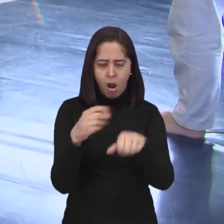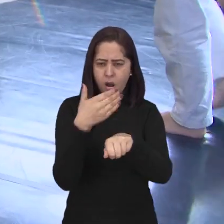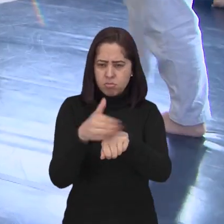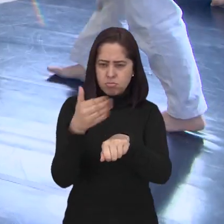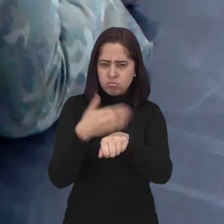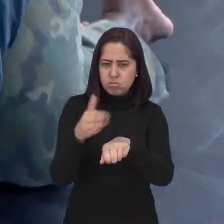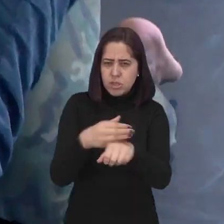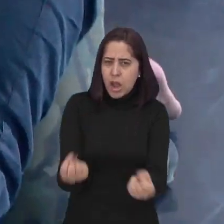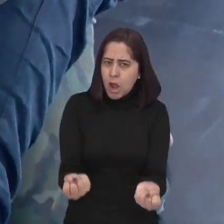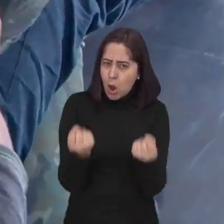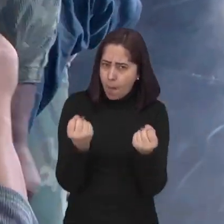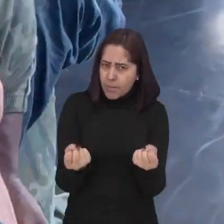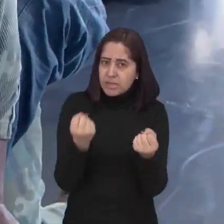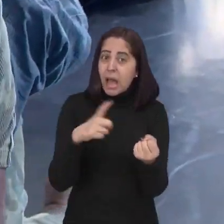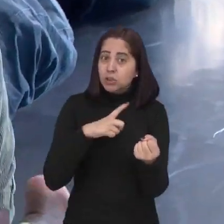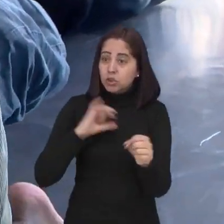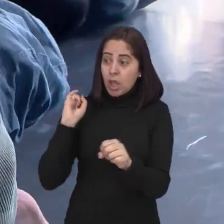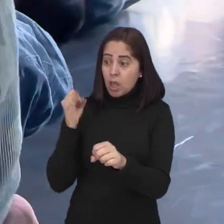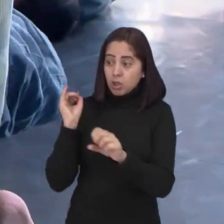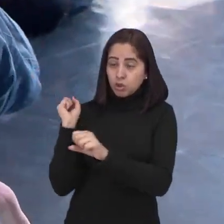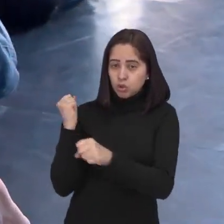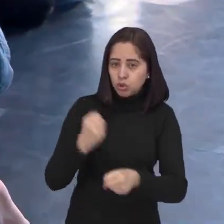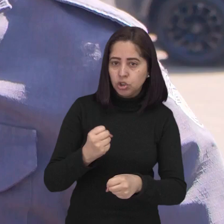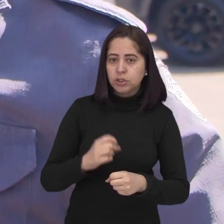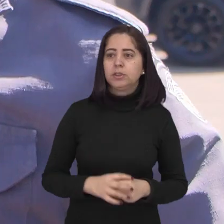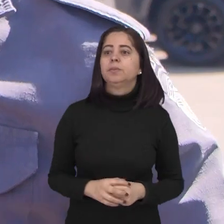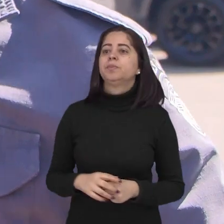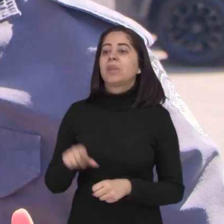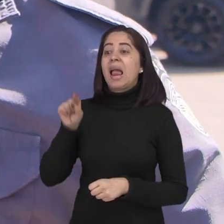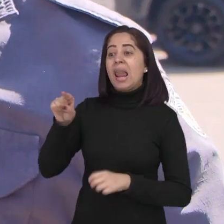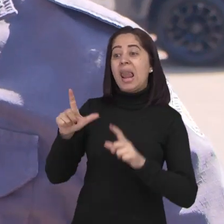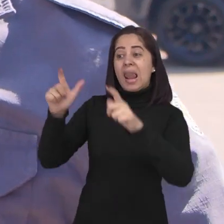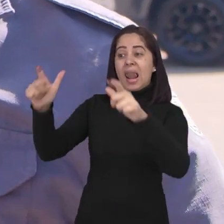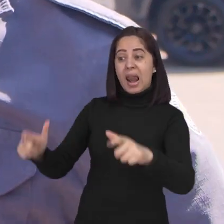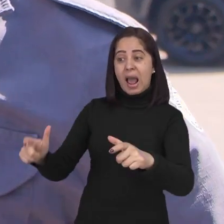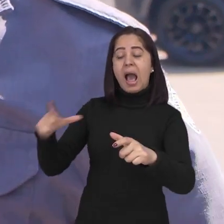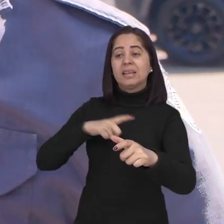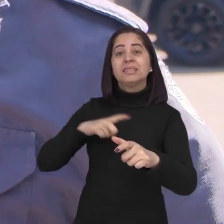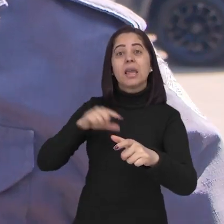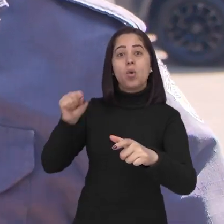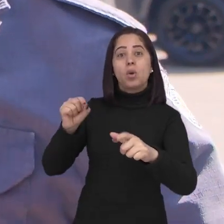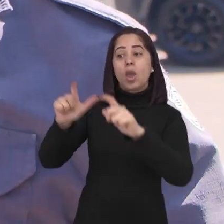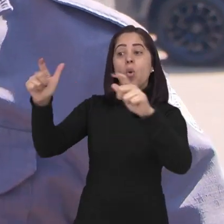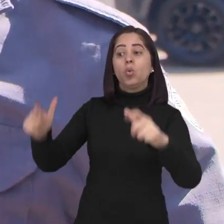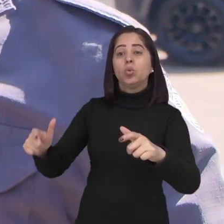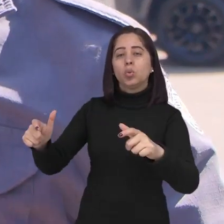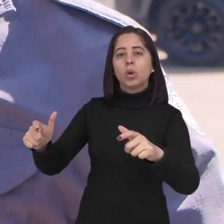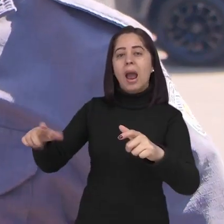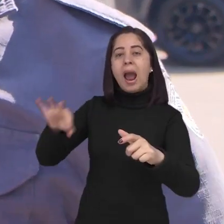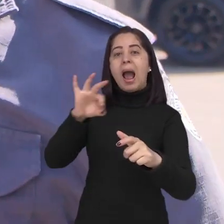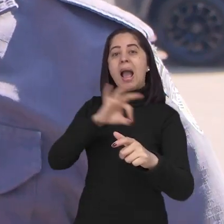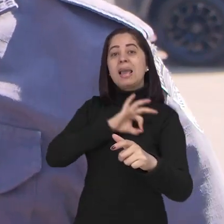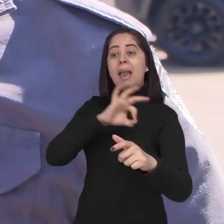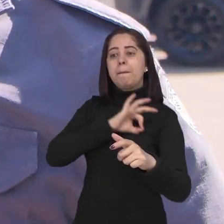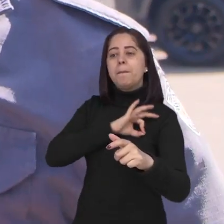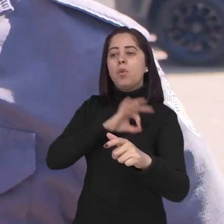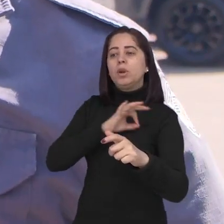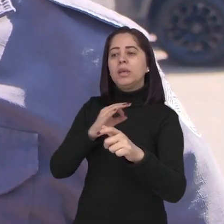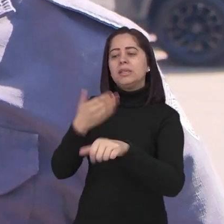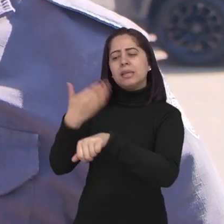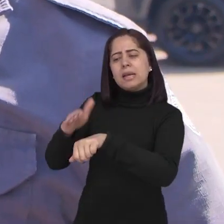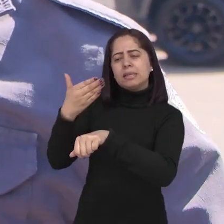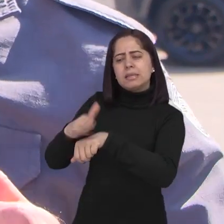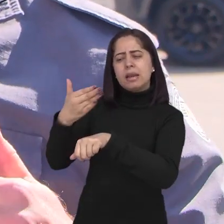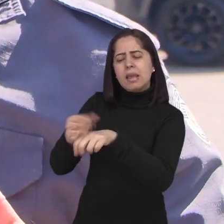mais pesados e envolvem até jiu-jitsu. Nós temos um complexo de treinamento físico, onde nossos policiais diariamente fazem